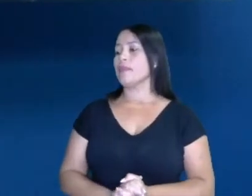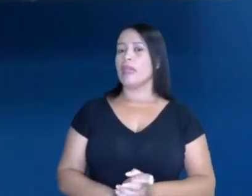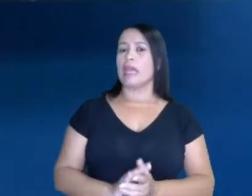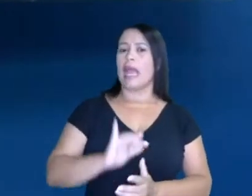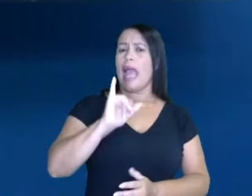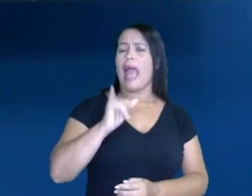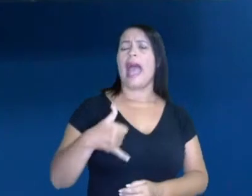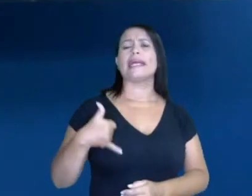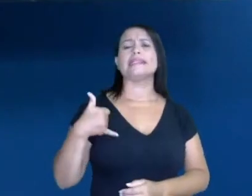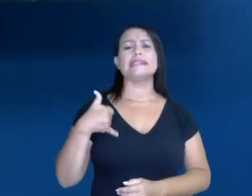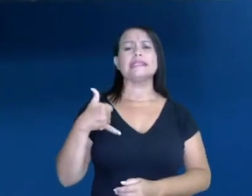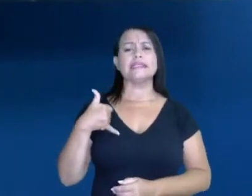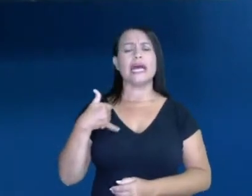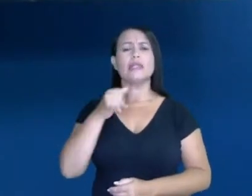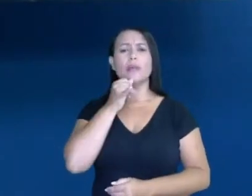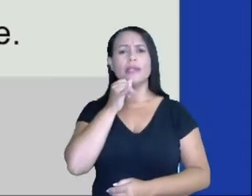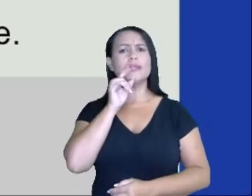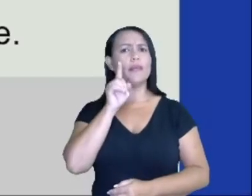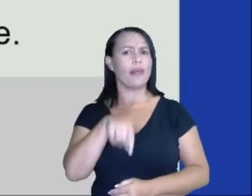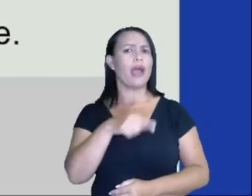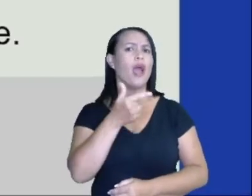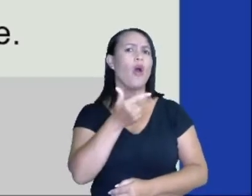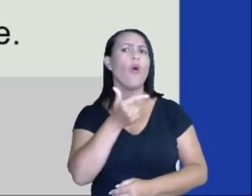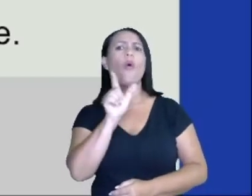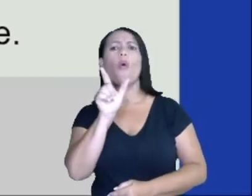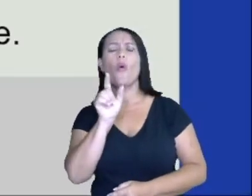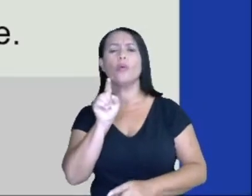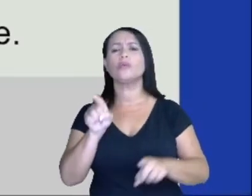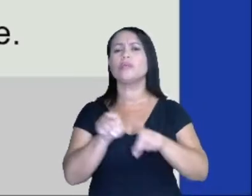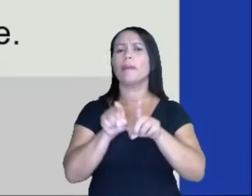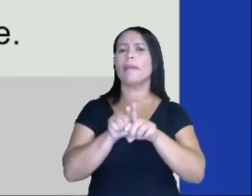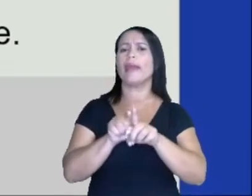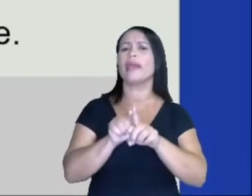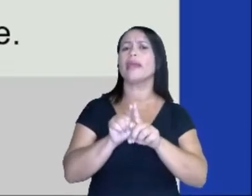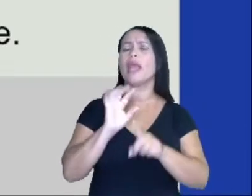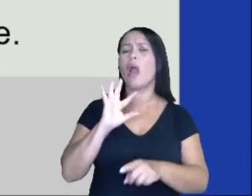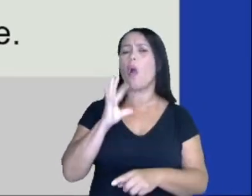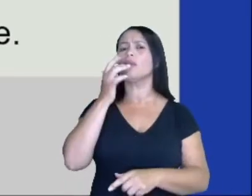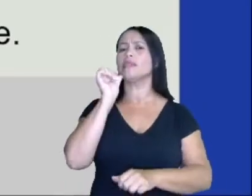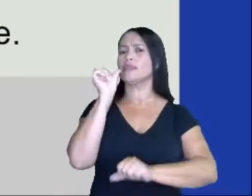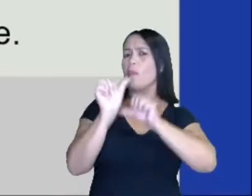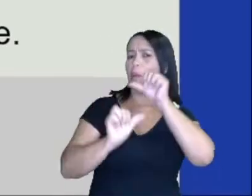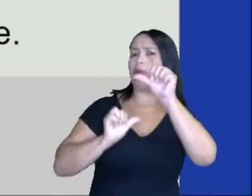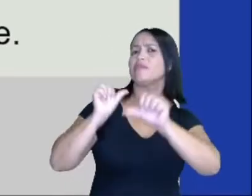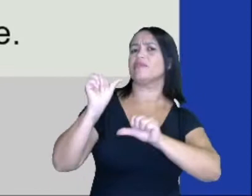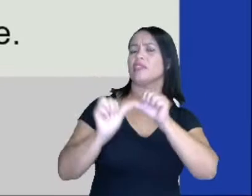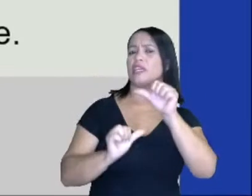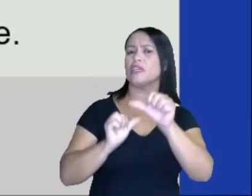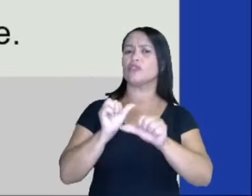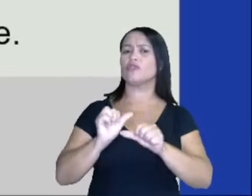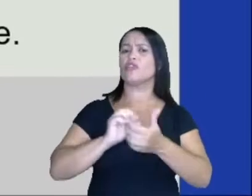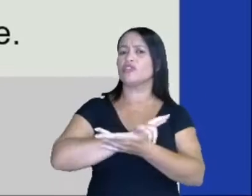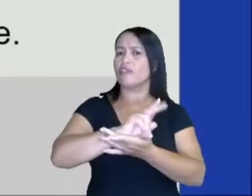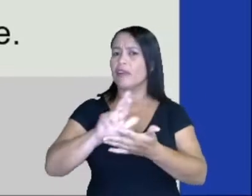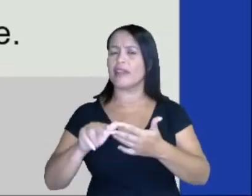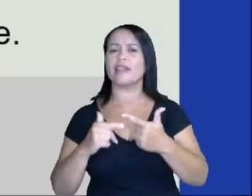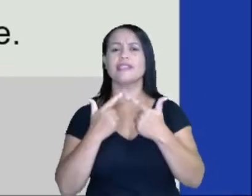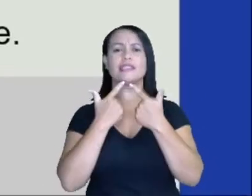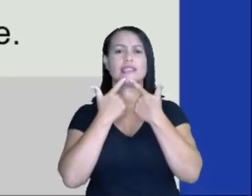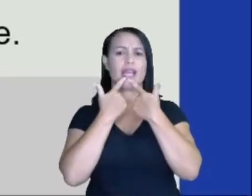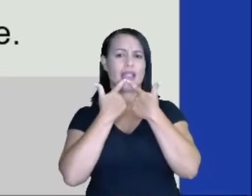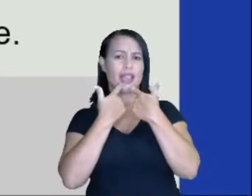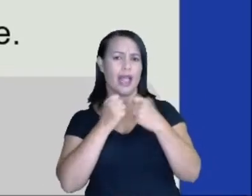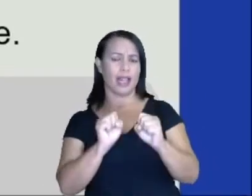A idade. A idade também é outro fator que faz com que aconteçam modificações, variações, mudanças na